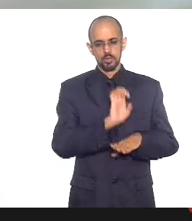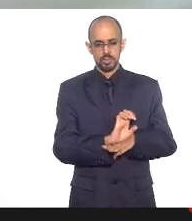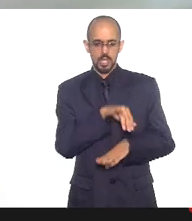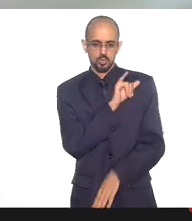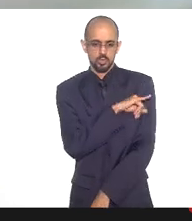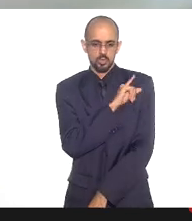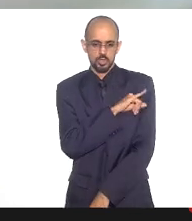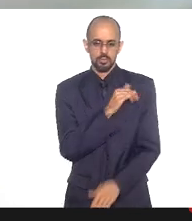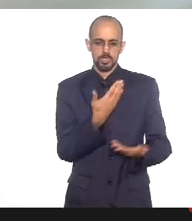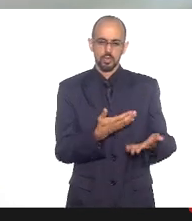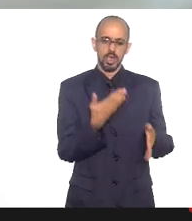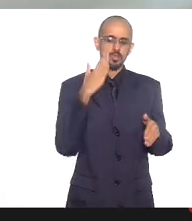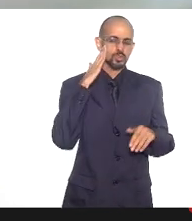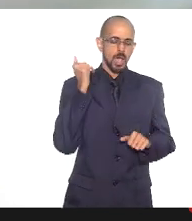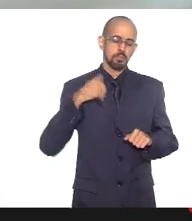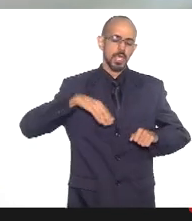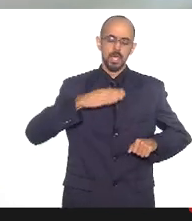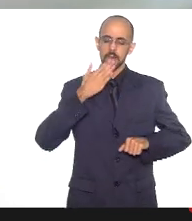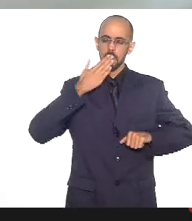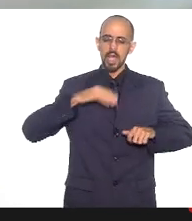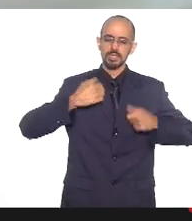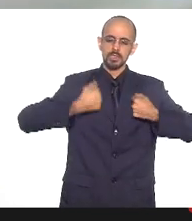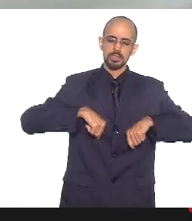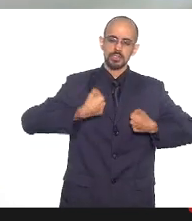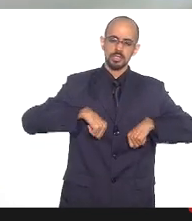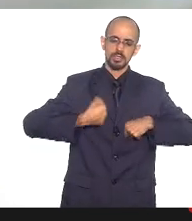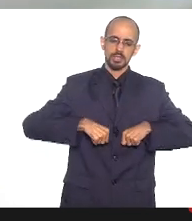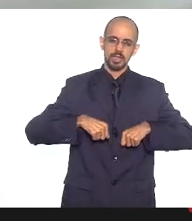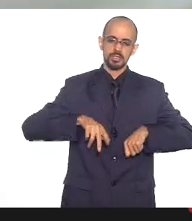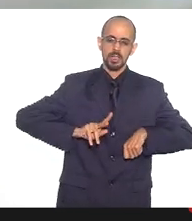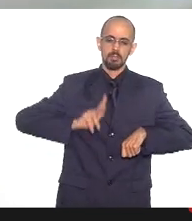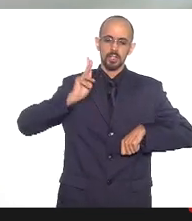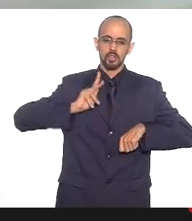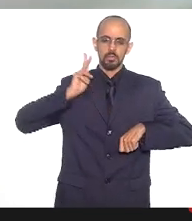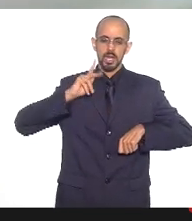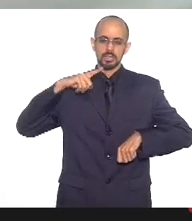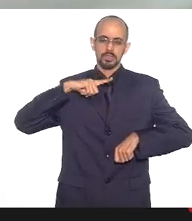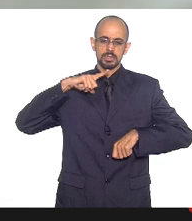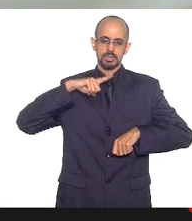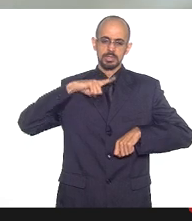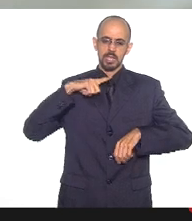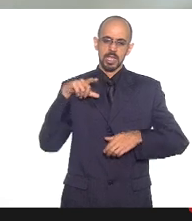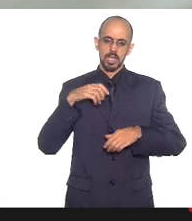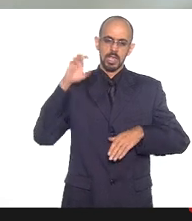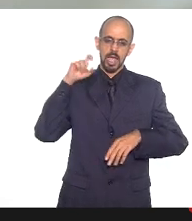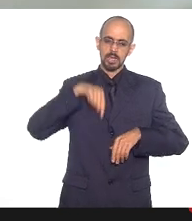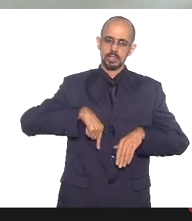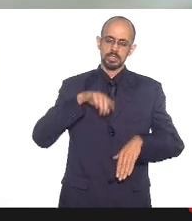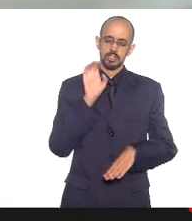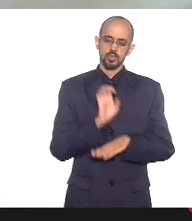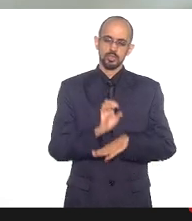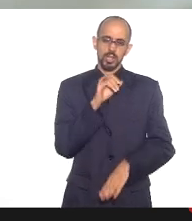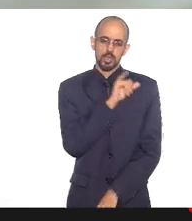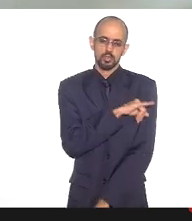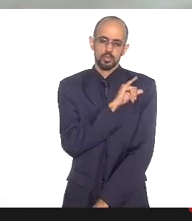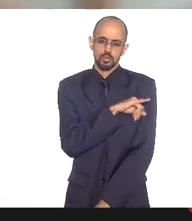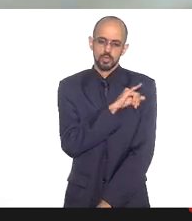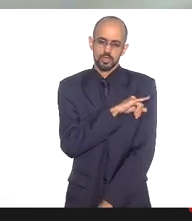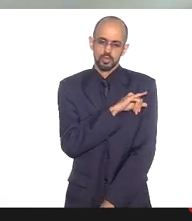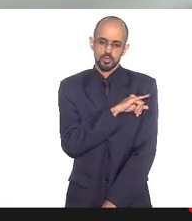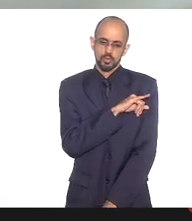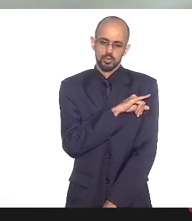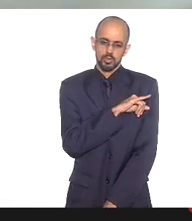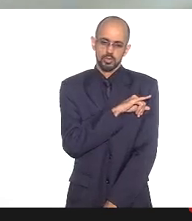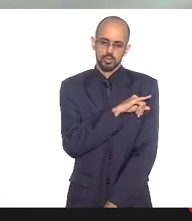quais são as demandas que a Petrobras tem em relação ao Estado do Rio de Janeiro e, evidentemente,